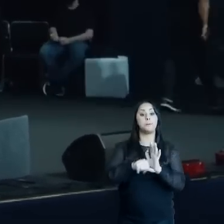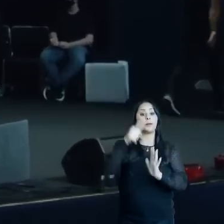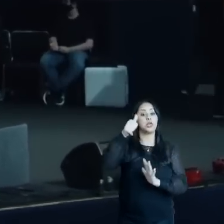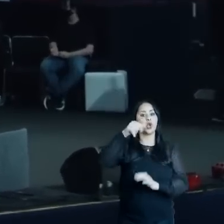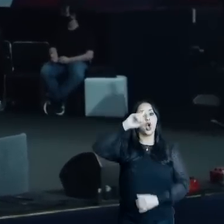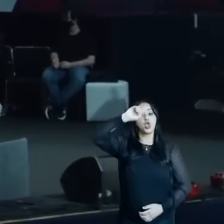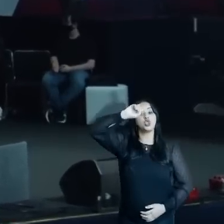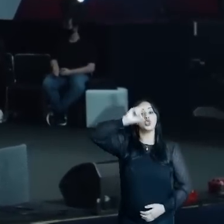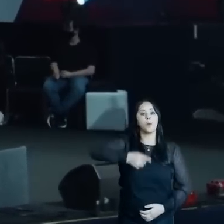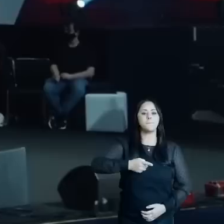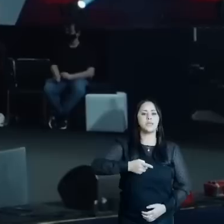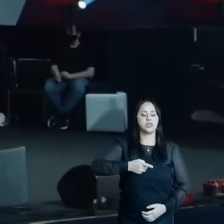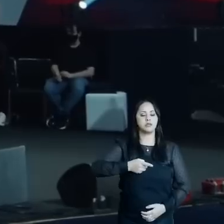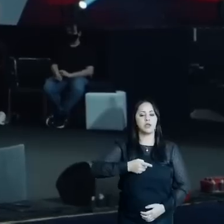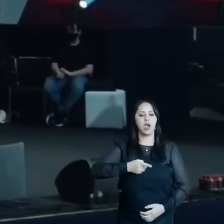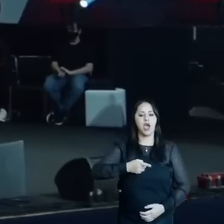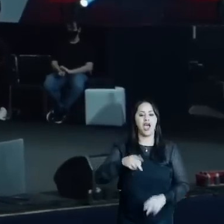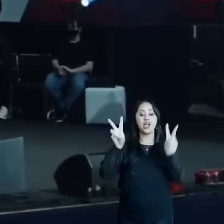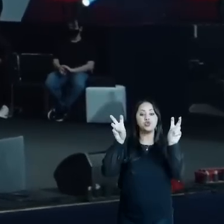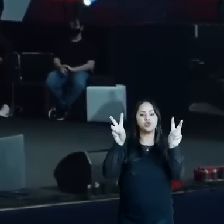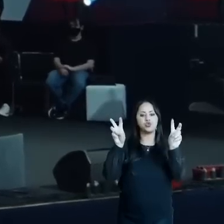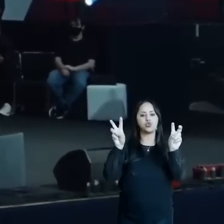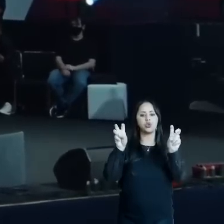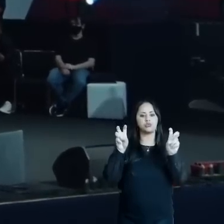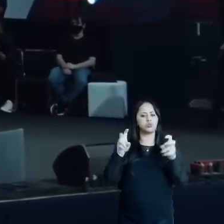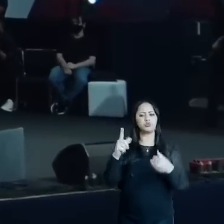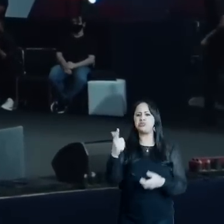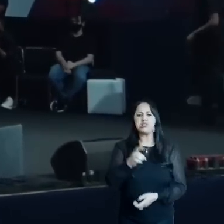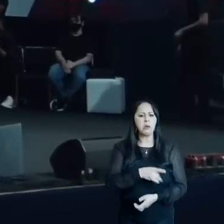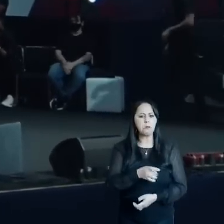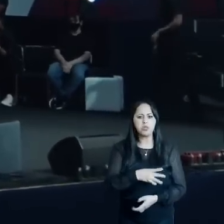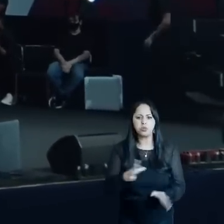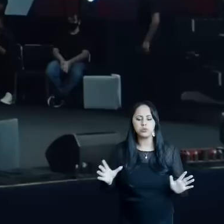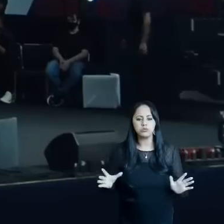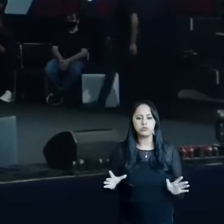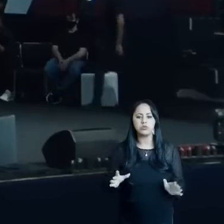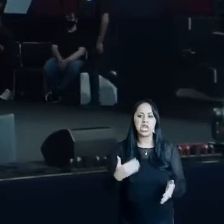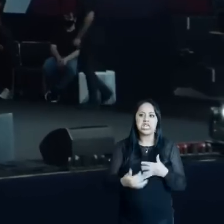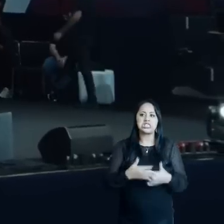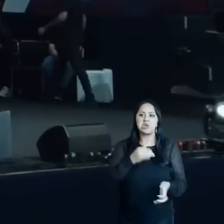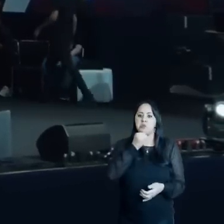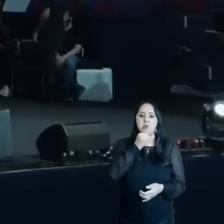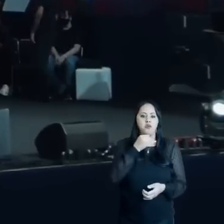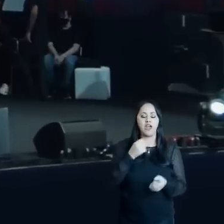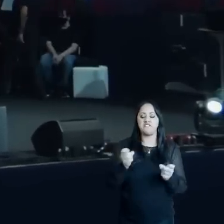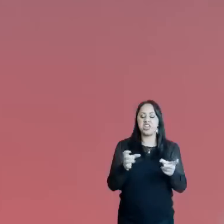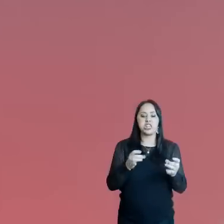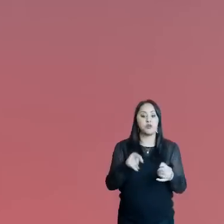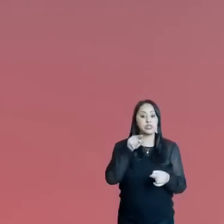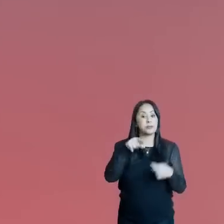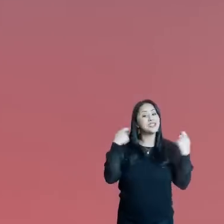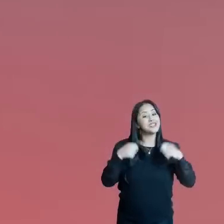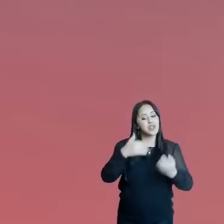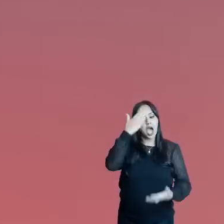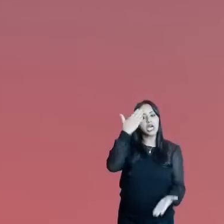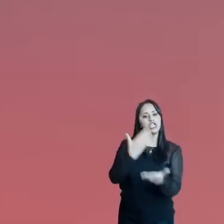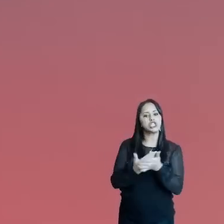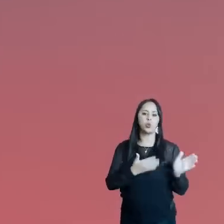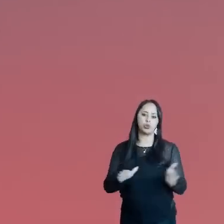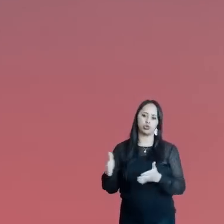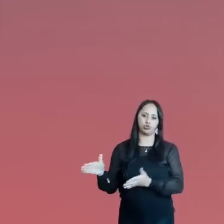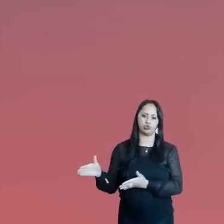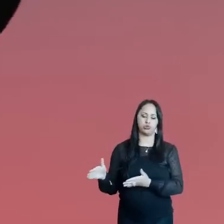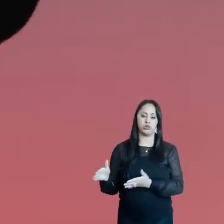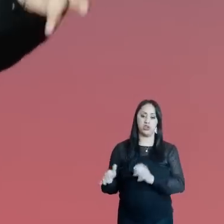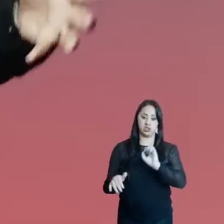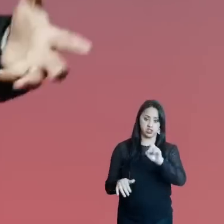a venda, domine o assunto, não tenha medo, tá? Domine. Então, assim, seja lá o que você for vender, você tem que acreditar naquilo que você vai vender. Se você não